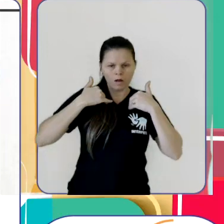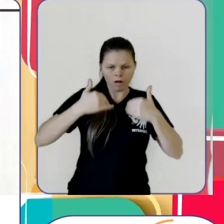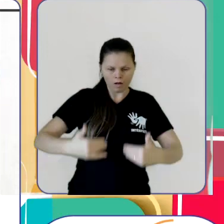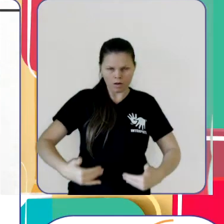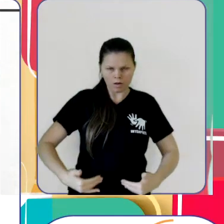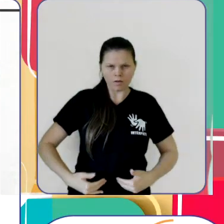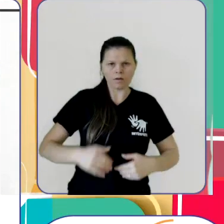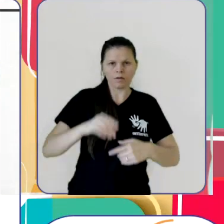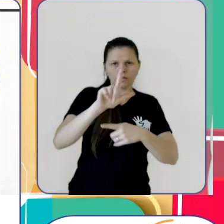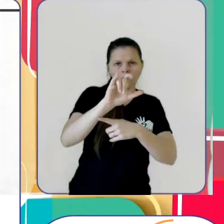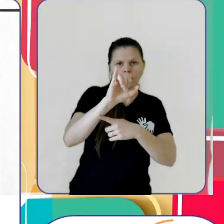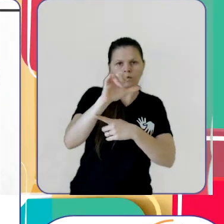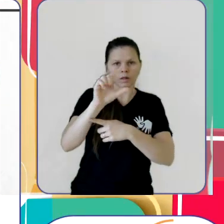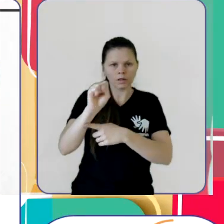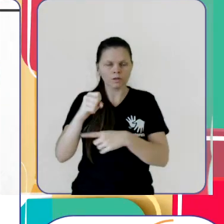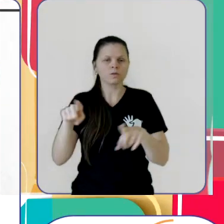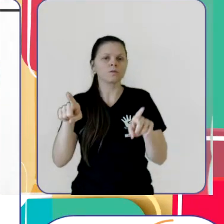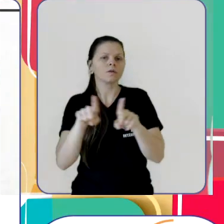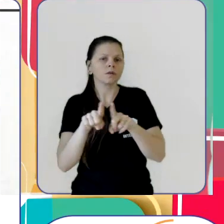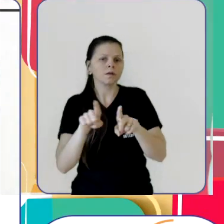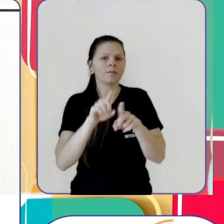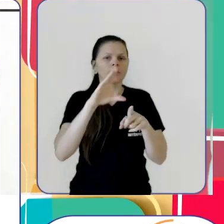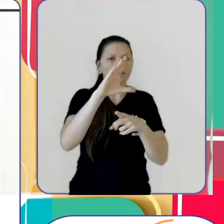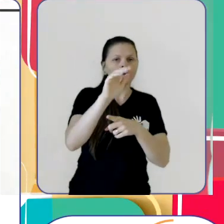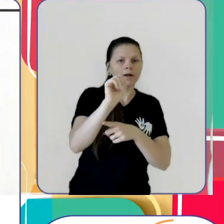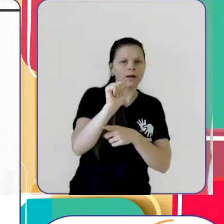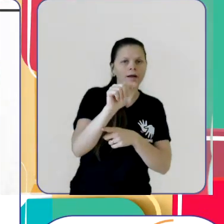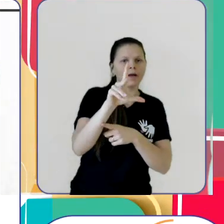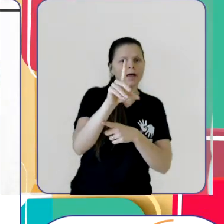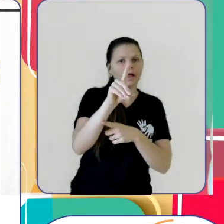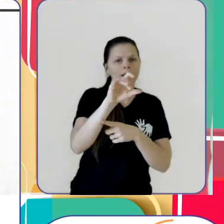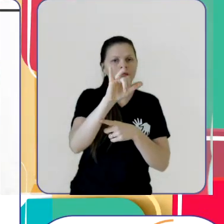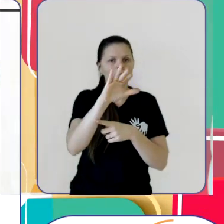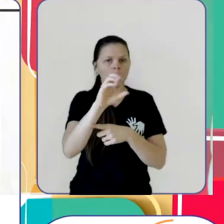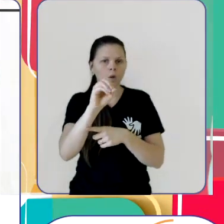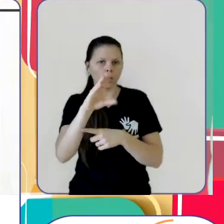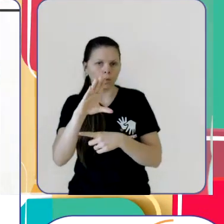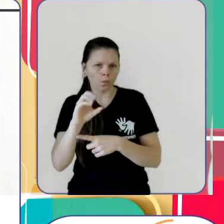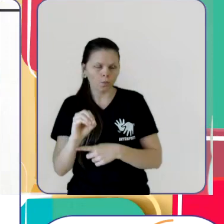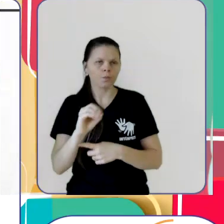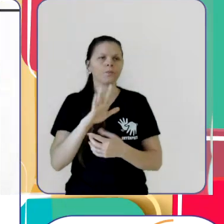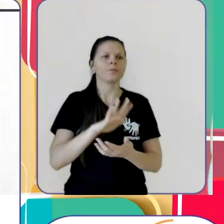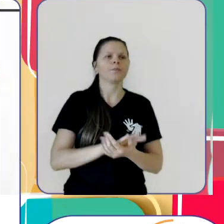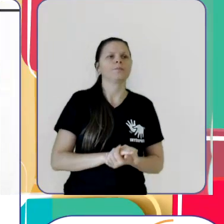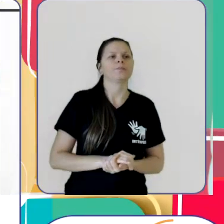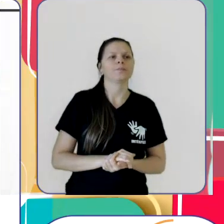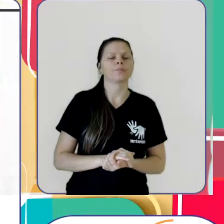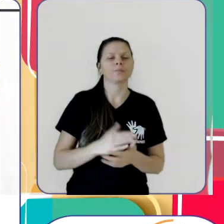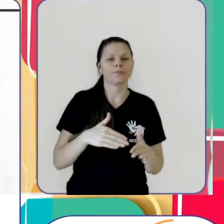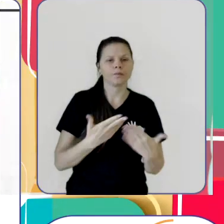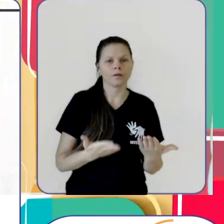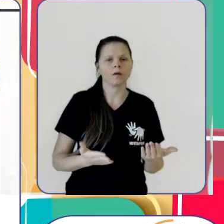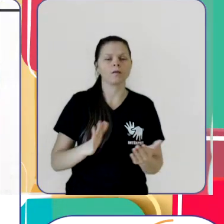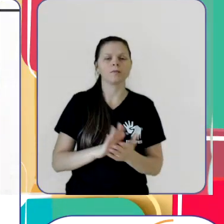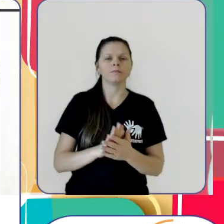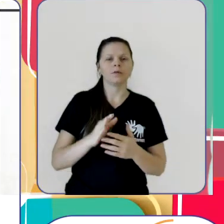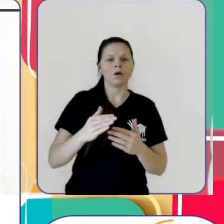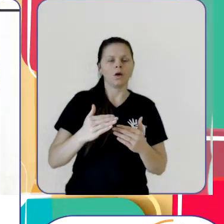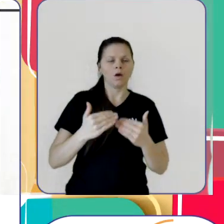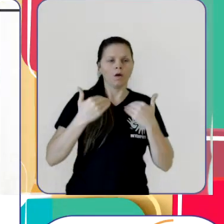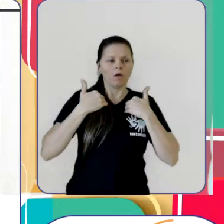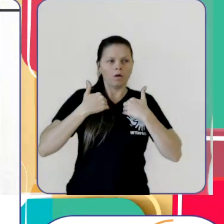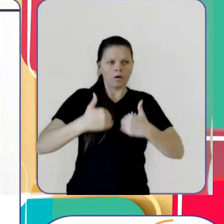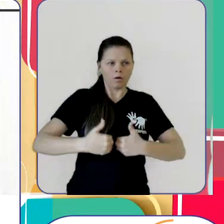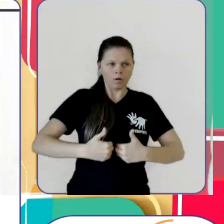e o cardíaco. Então, só pelos nomes já fica fácil da gente identificar a função de cada um deles. Então, o esquelético ele